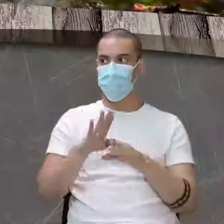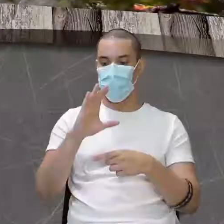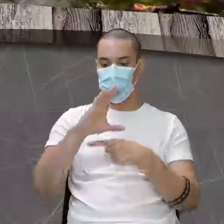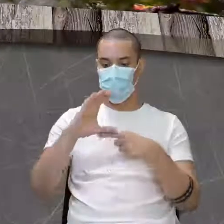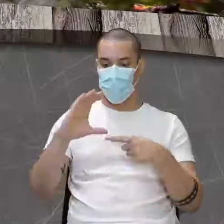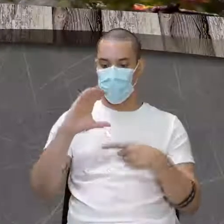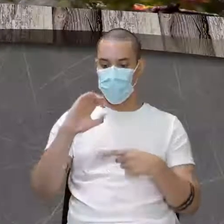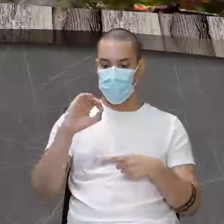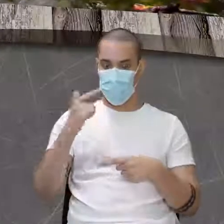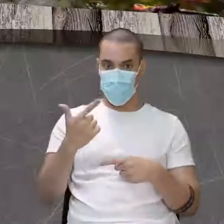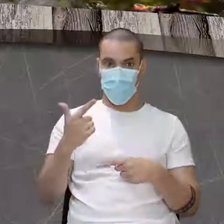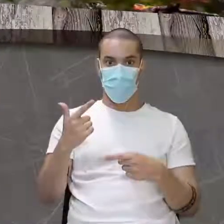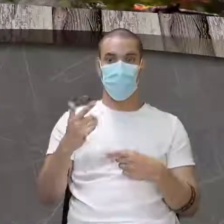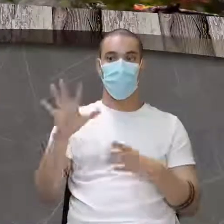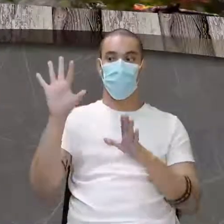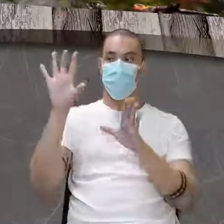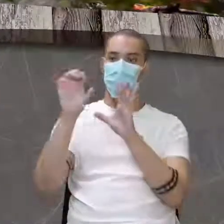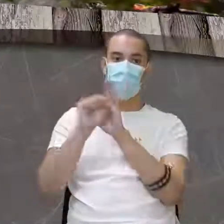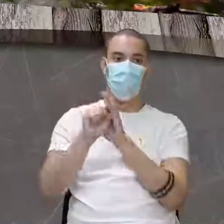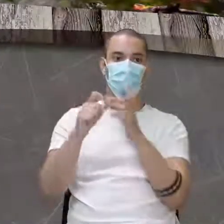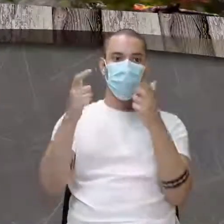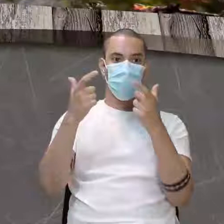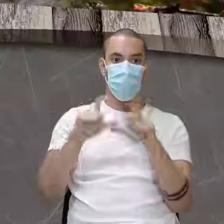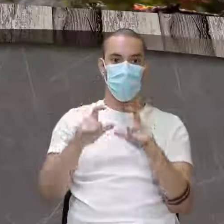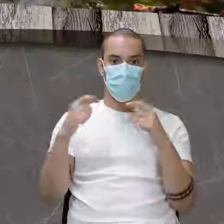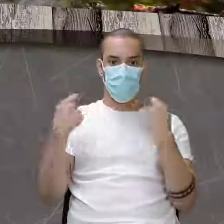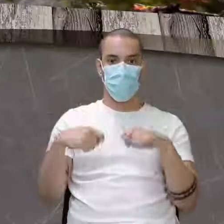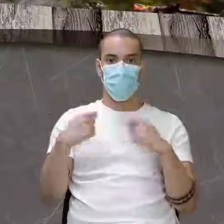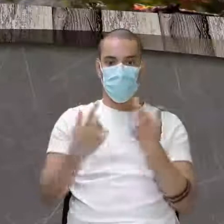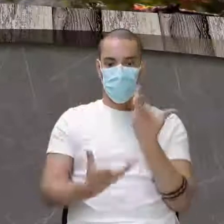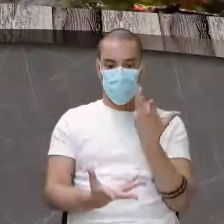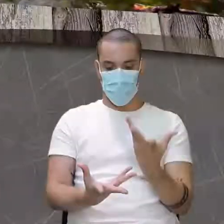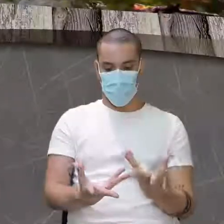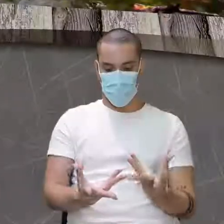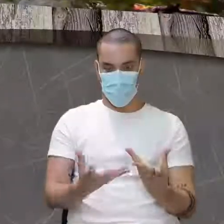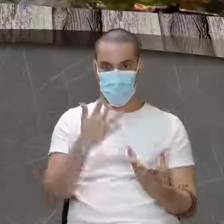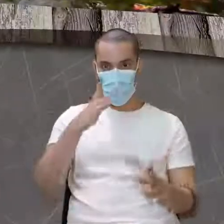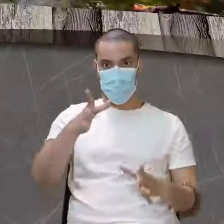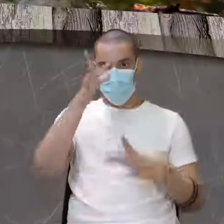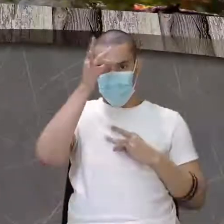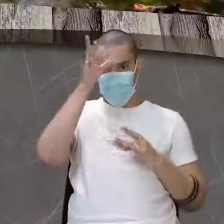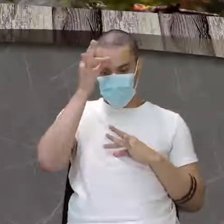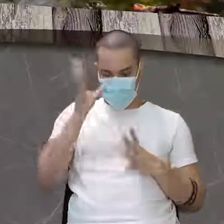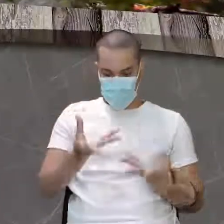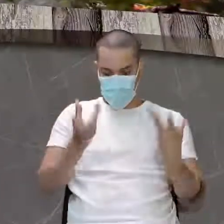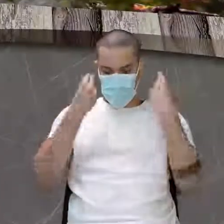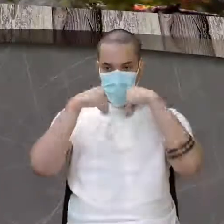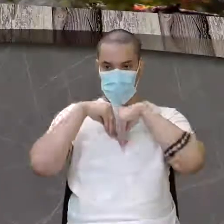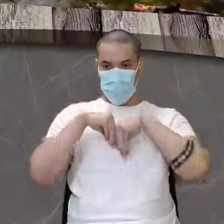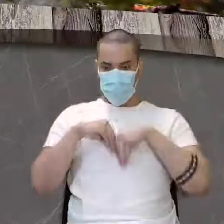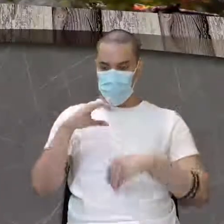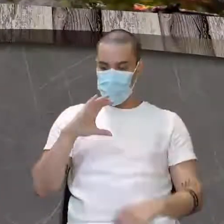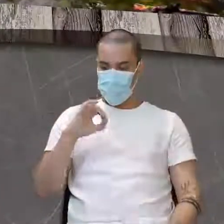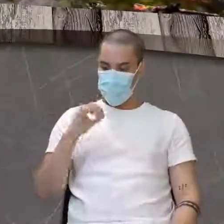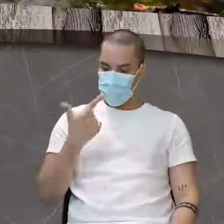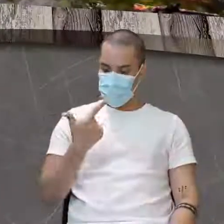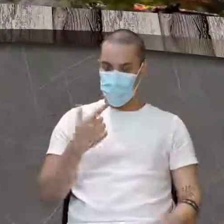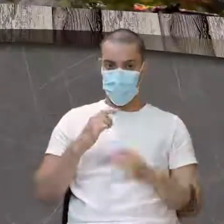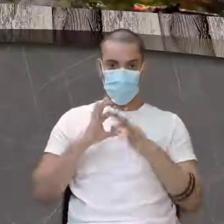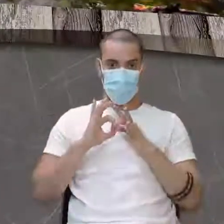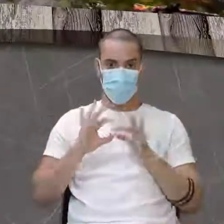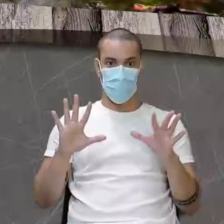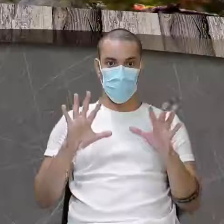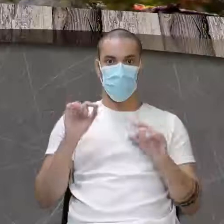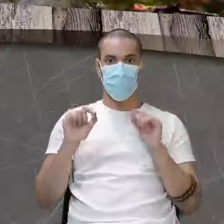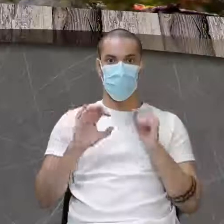na respiração. Na fotossíntese, eles vão precisar incorporar esse CO2, carbono, e